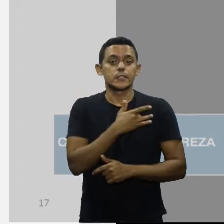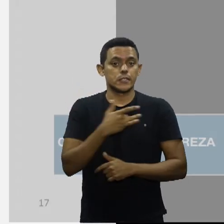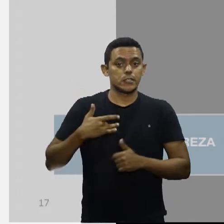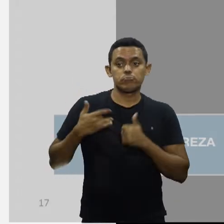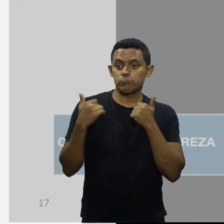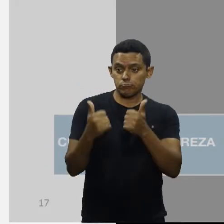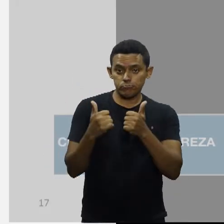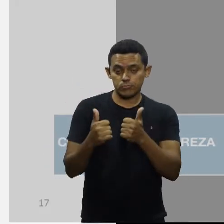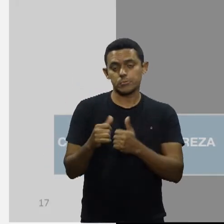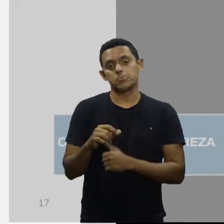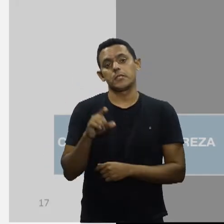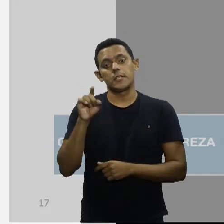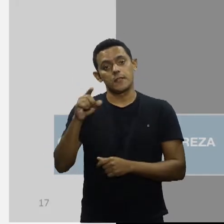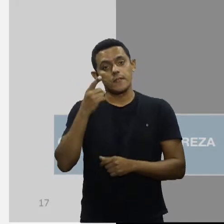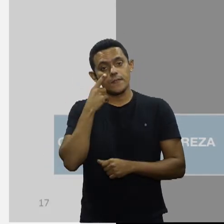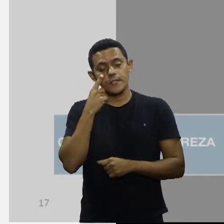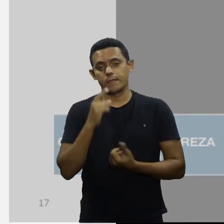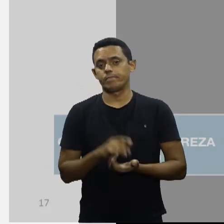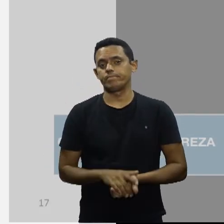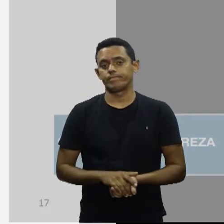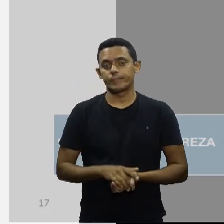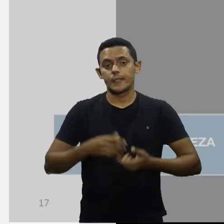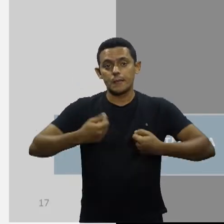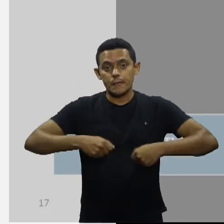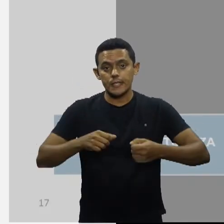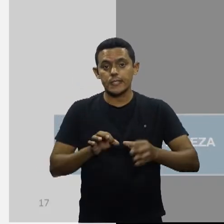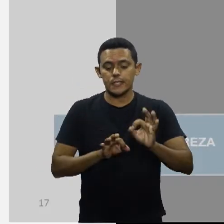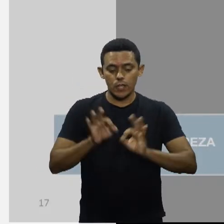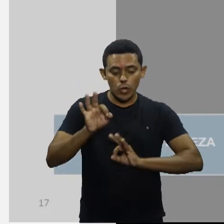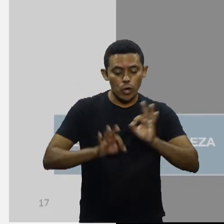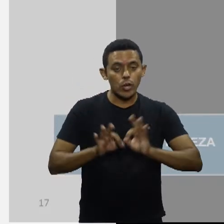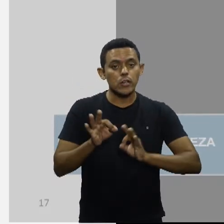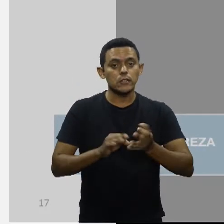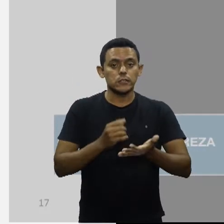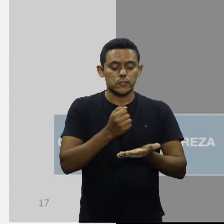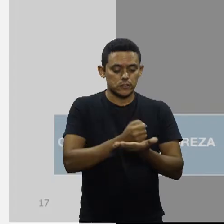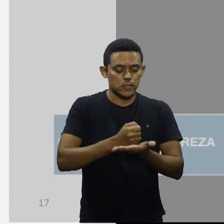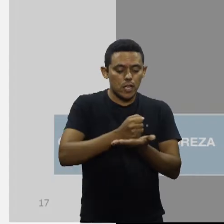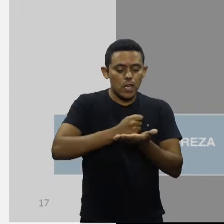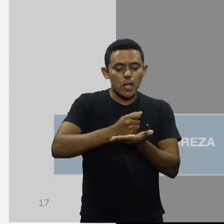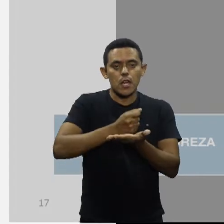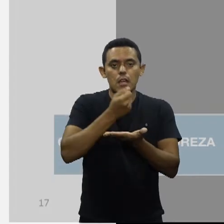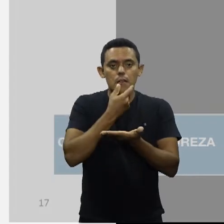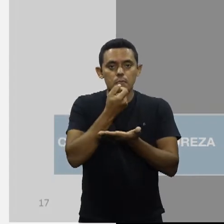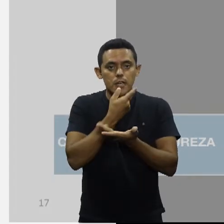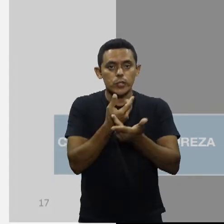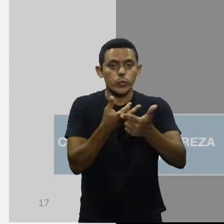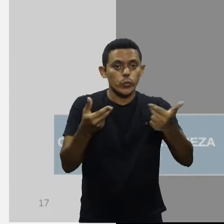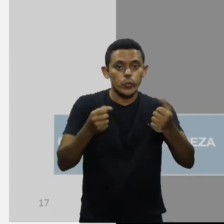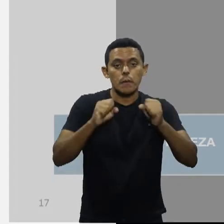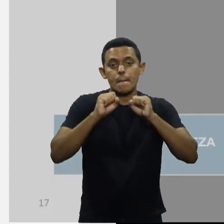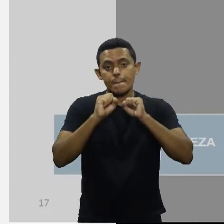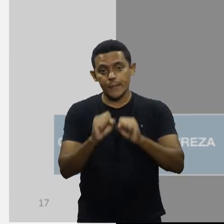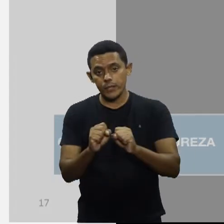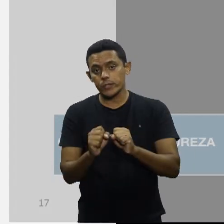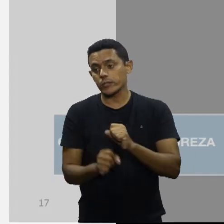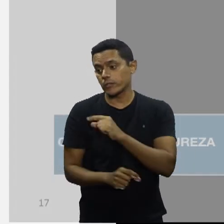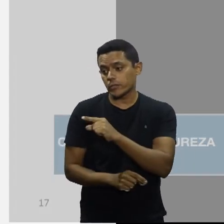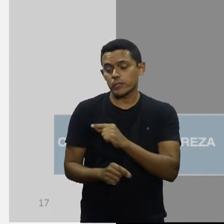a conduta clínica precoce. Essa conduta clínica, a critério do médico, pode ser uma conduta